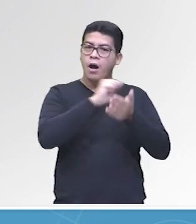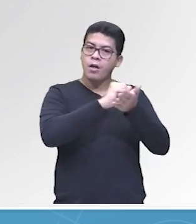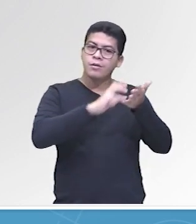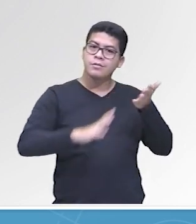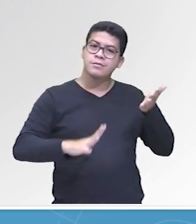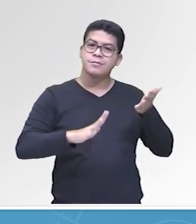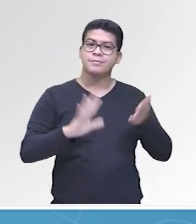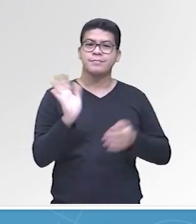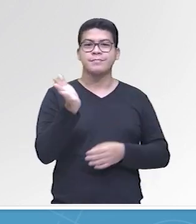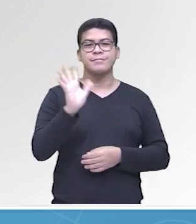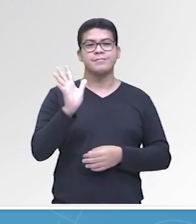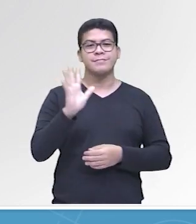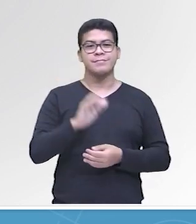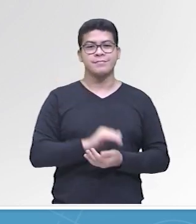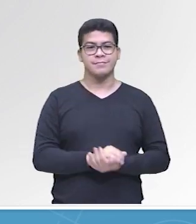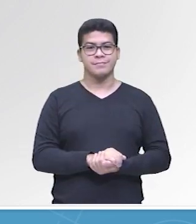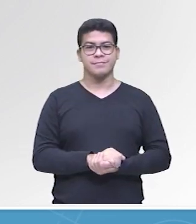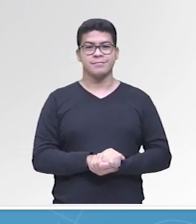interativa.